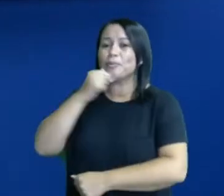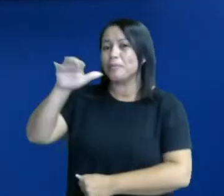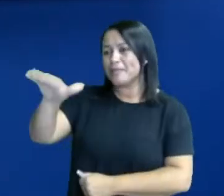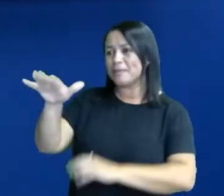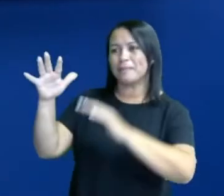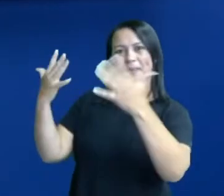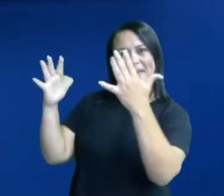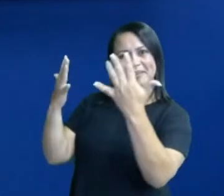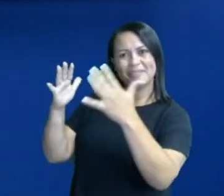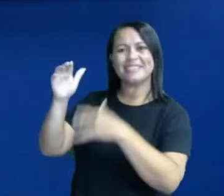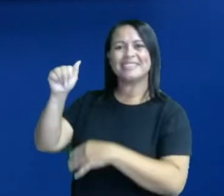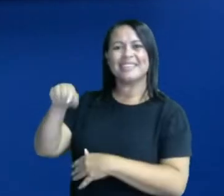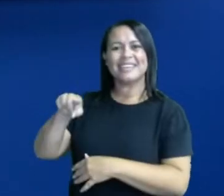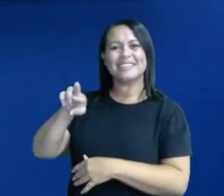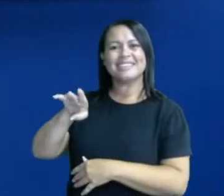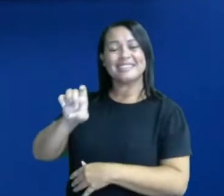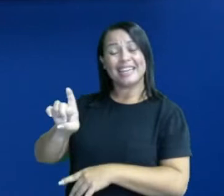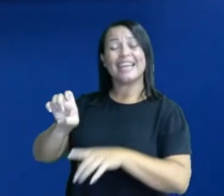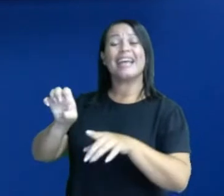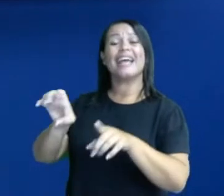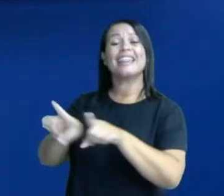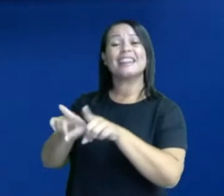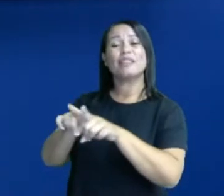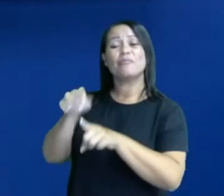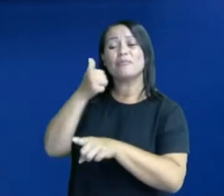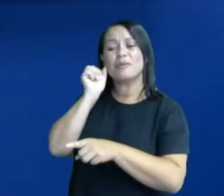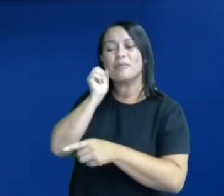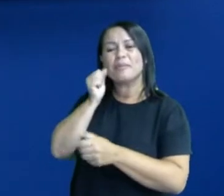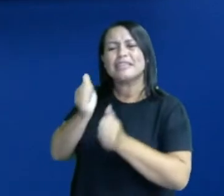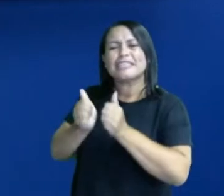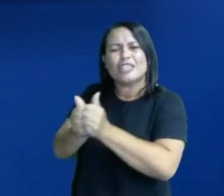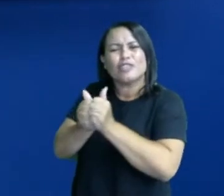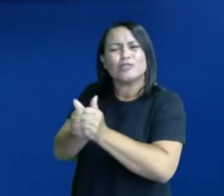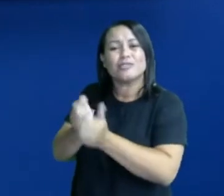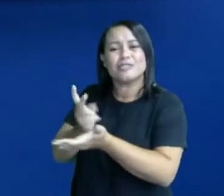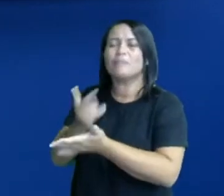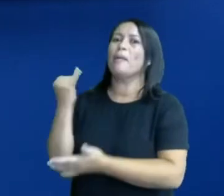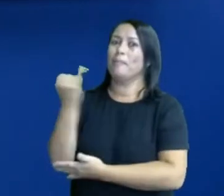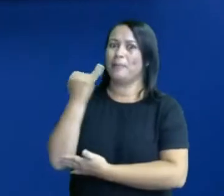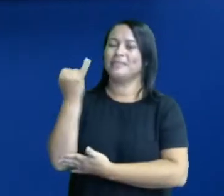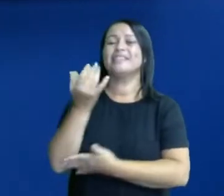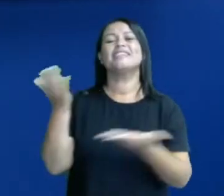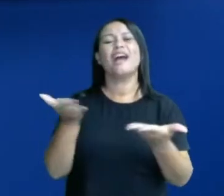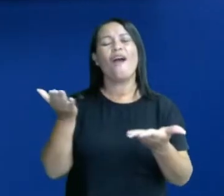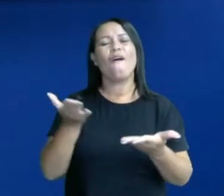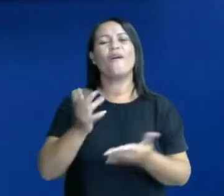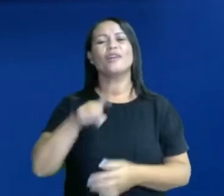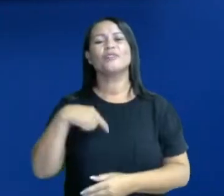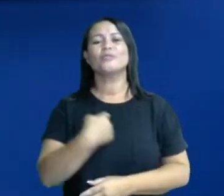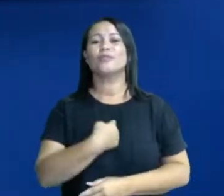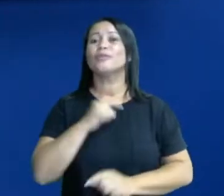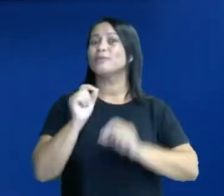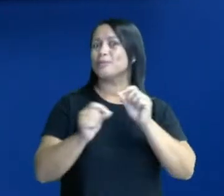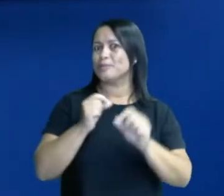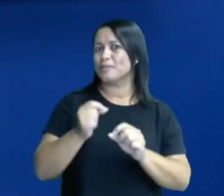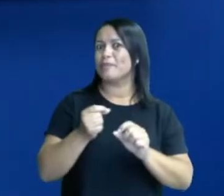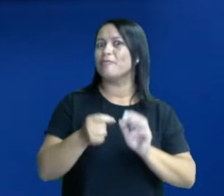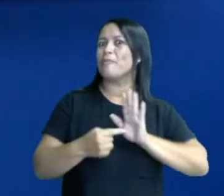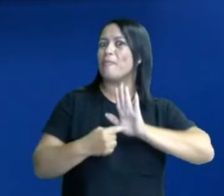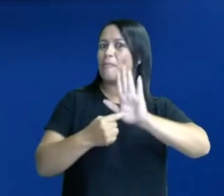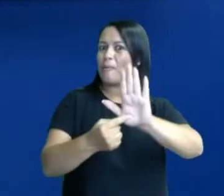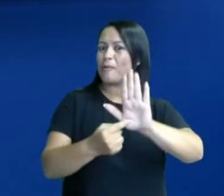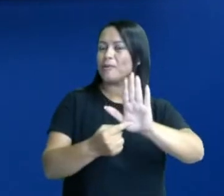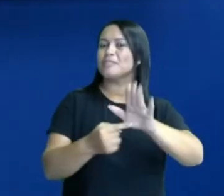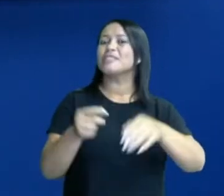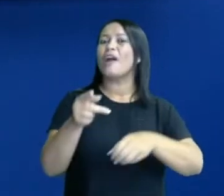parabenizá-lo também, e à mãe que sempre acompanha em todas as atividades. Isso é bem importante. E agora nós vamos para o vídeo